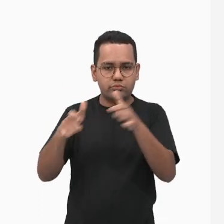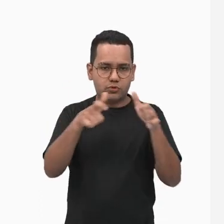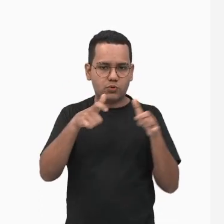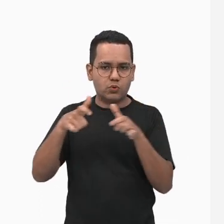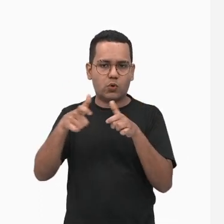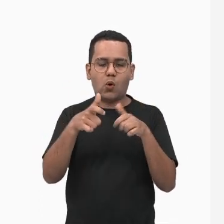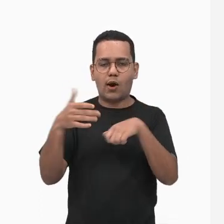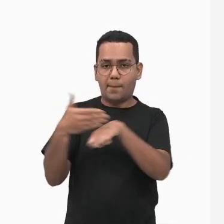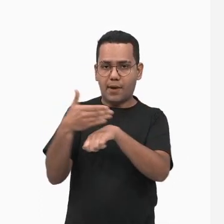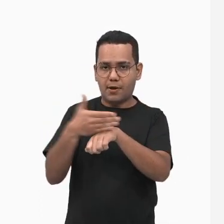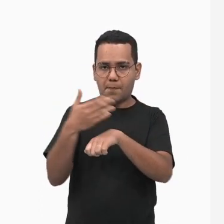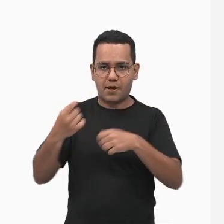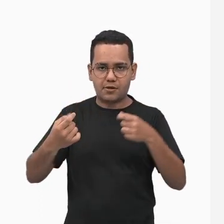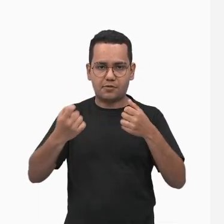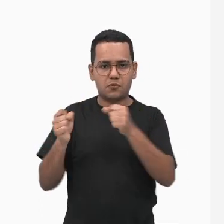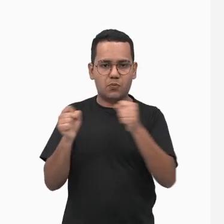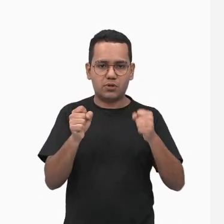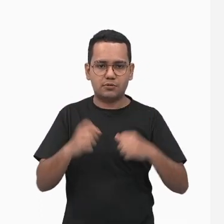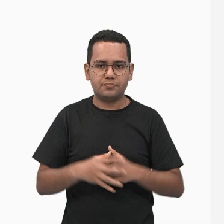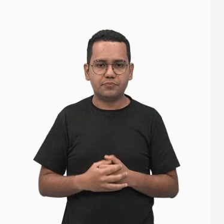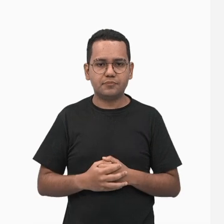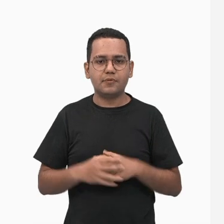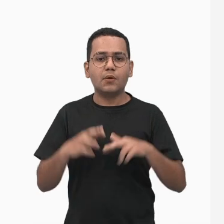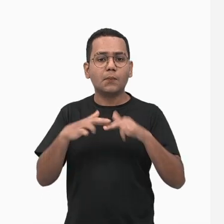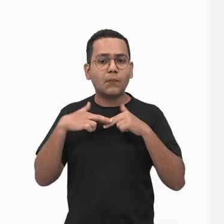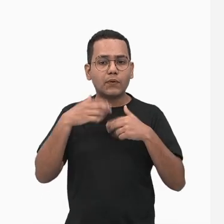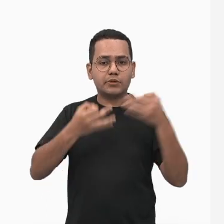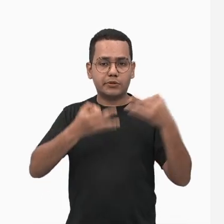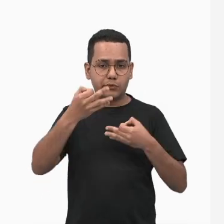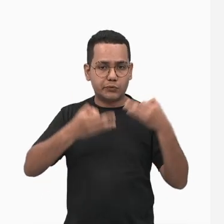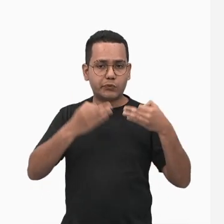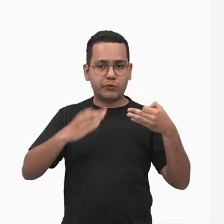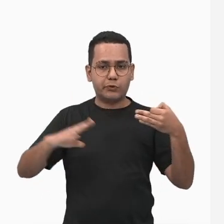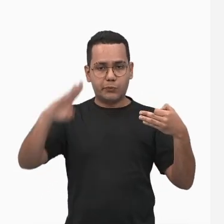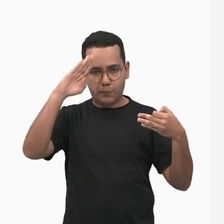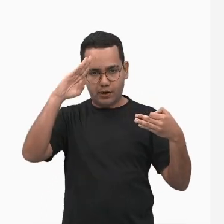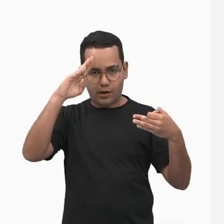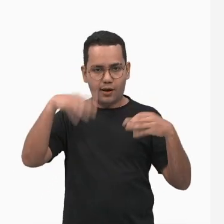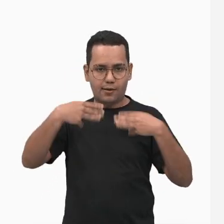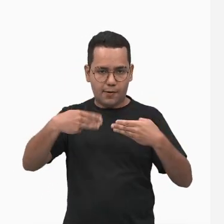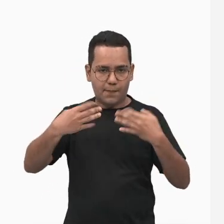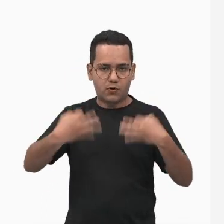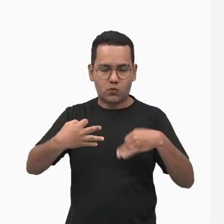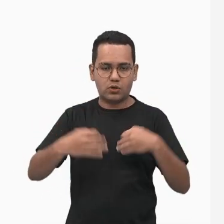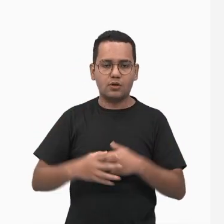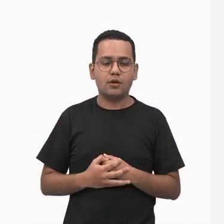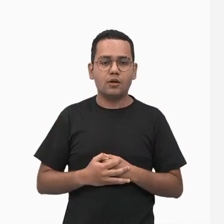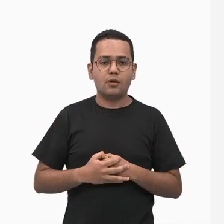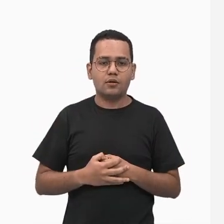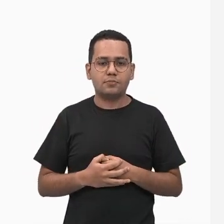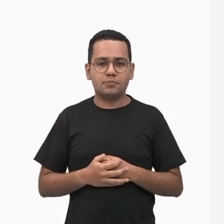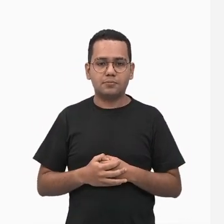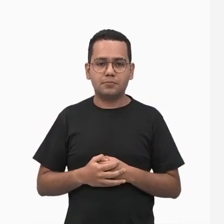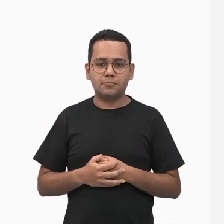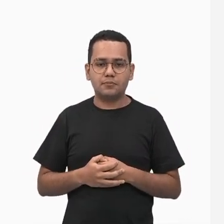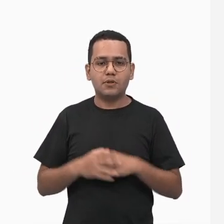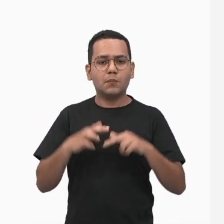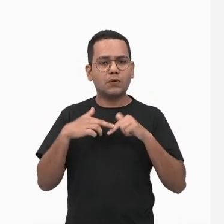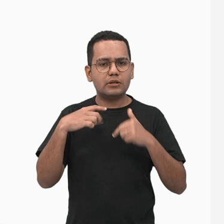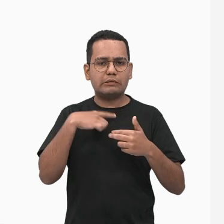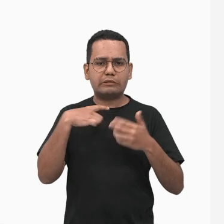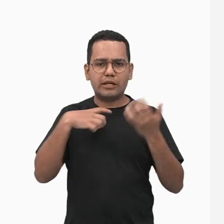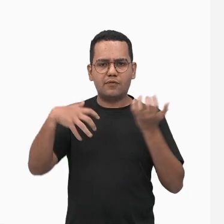Justiça, e em 1840, progressistas e regressistas, diante do crescente movimento de